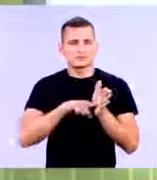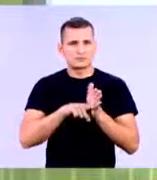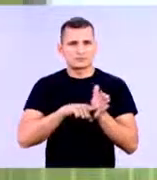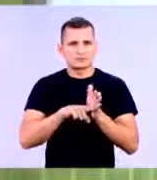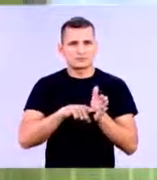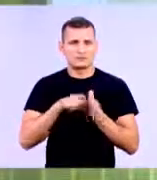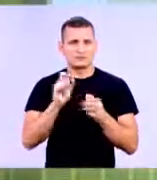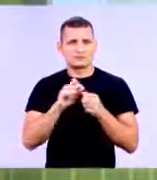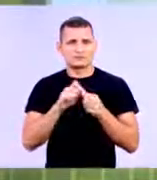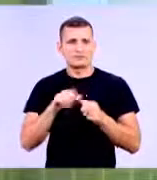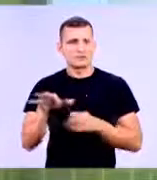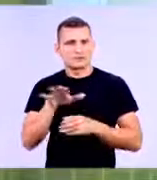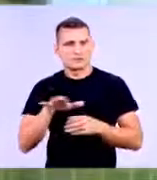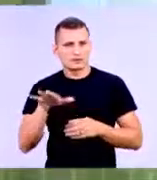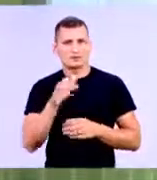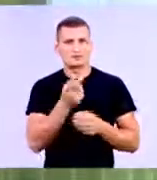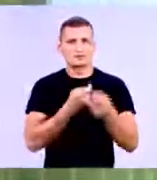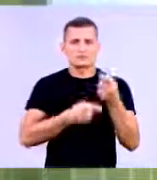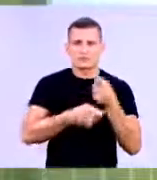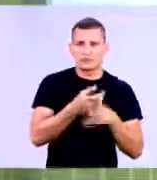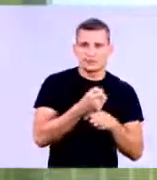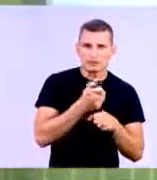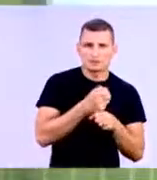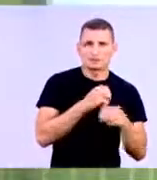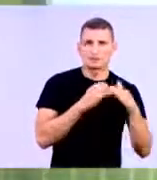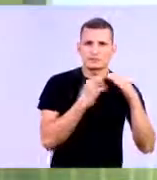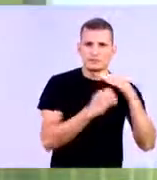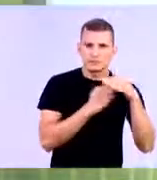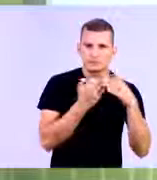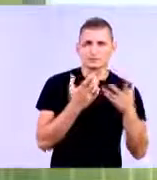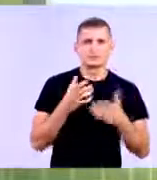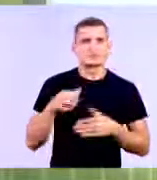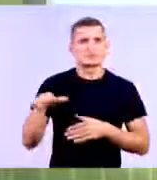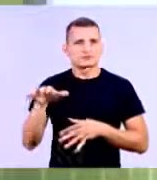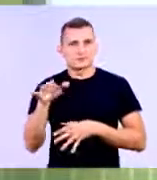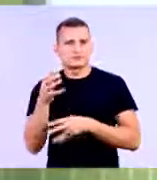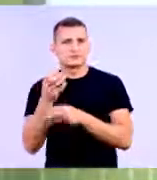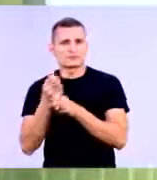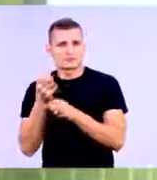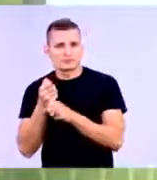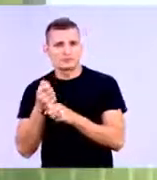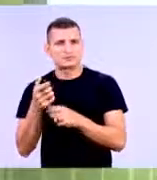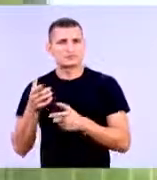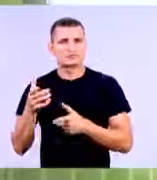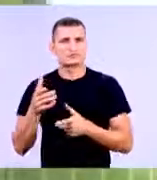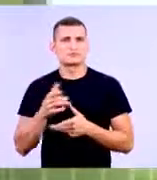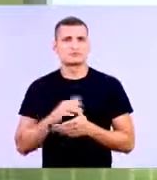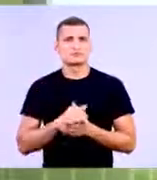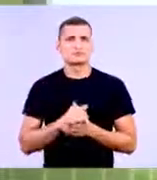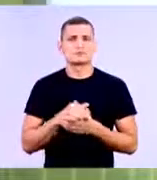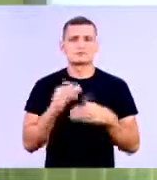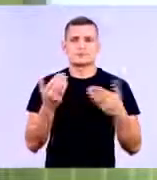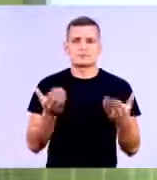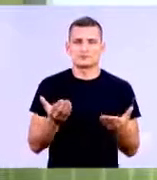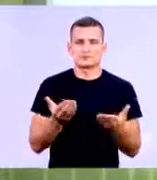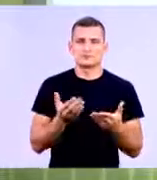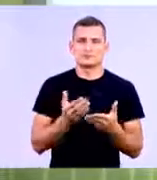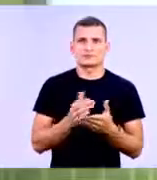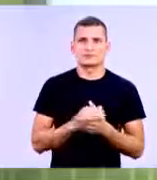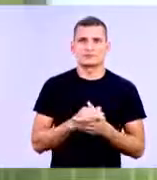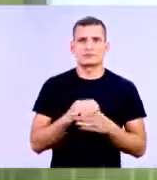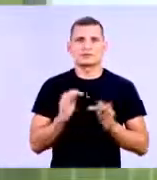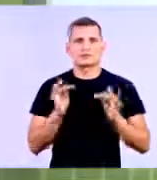que é feito na área contábil da empresa, que é feito no setor administrativo da empresa. Então, consequentemente,